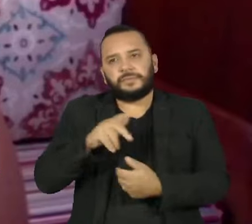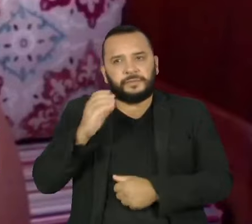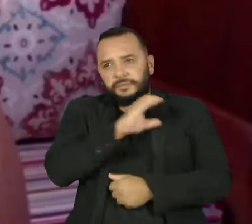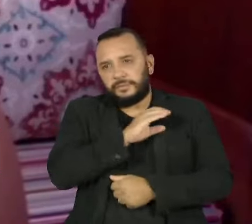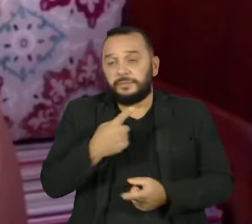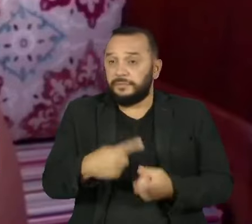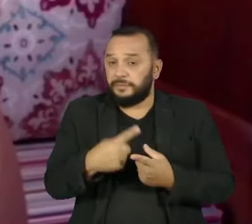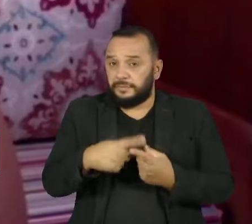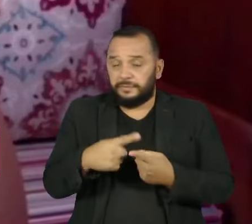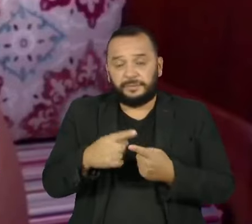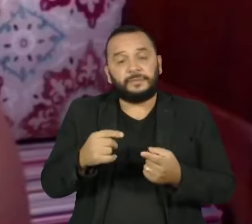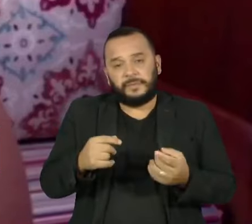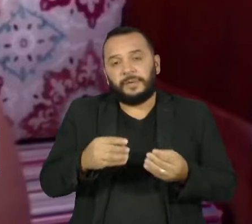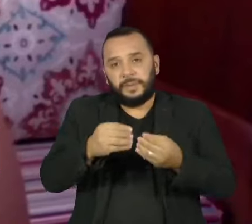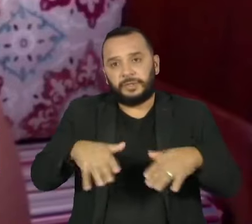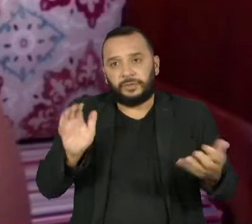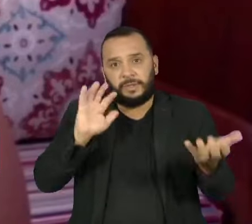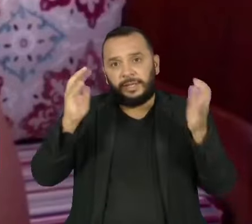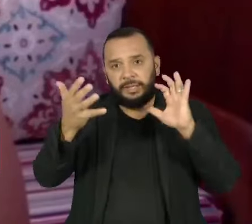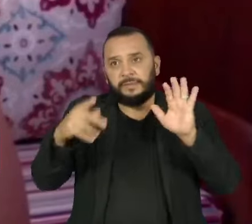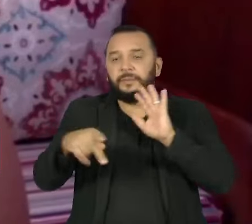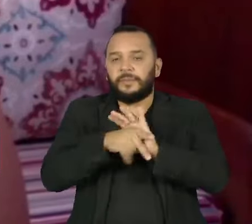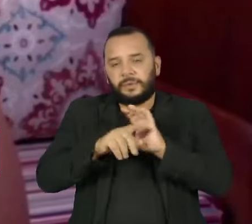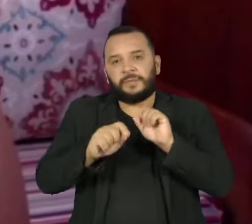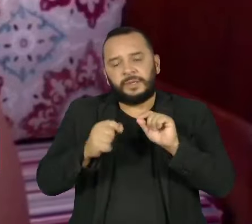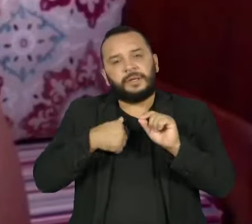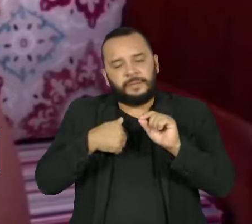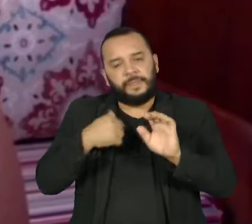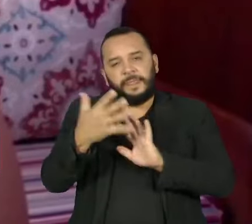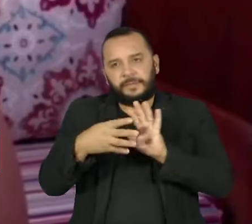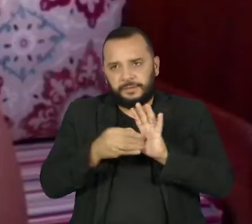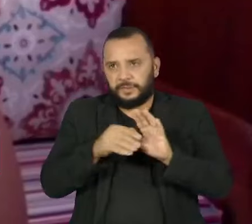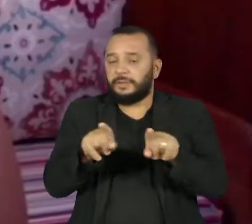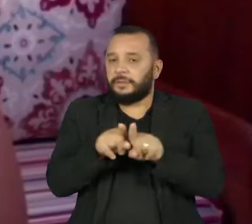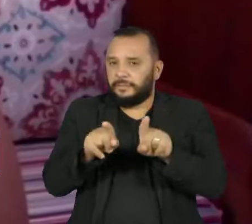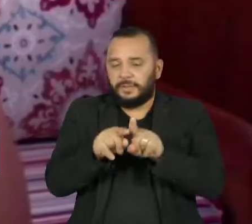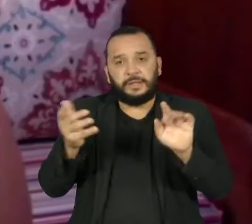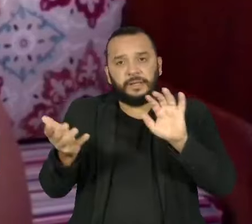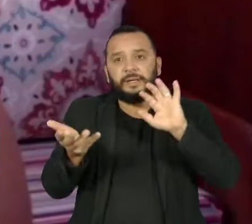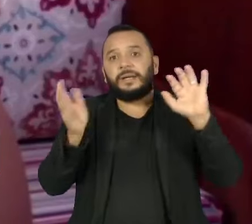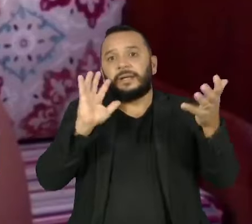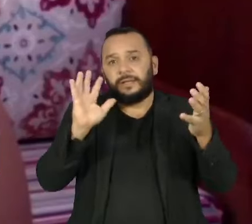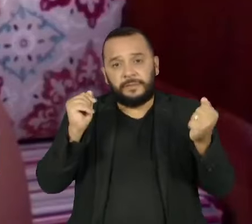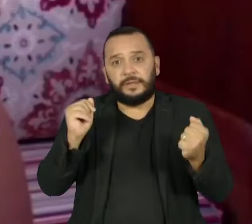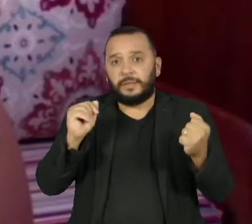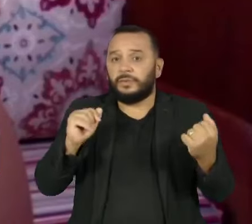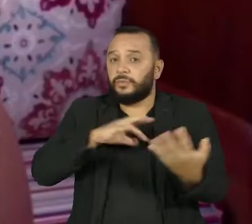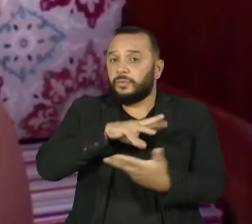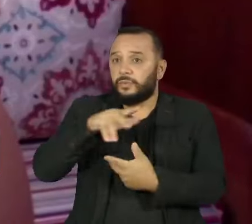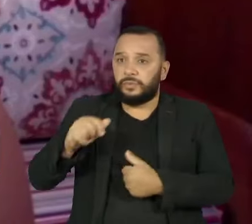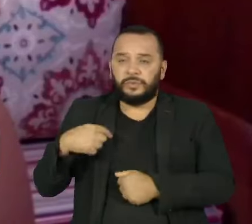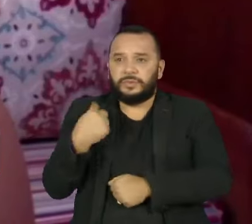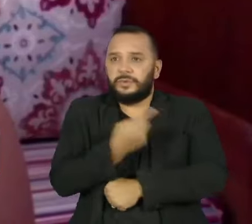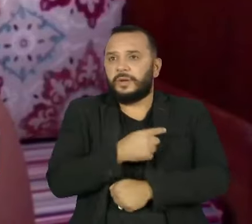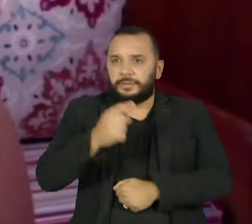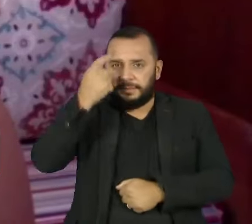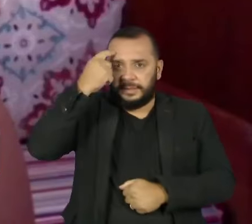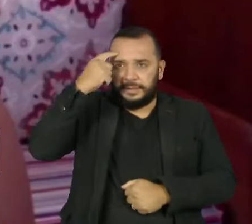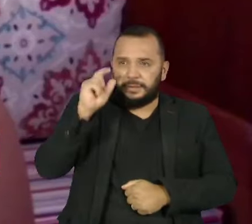direto no clima da Amazônia e no de vários lugares do mundo mas nesse caso aqui da Amazônia então a gente pensar em